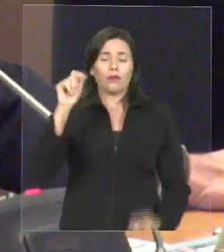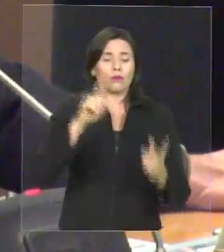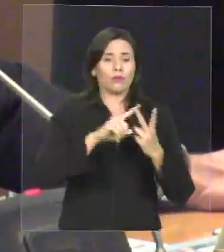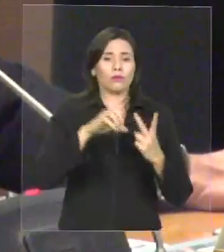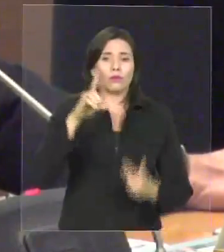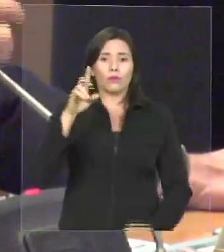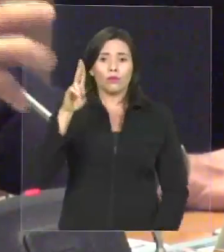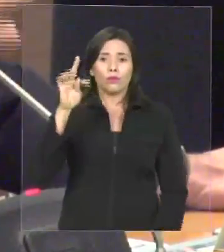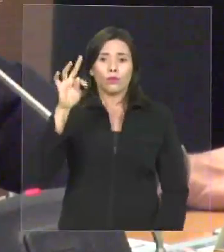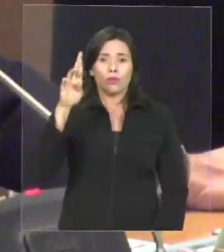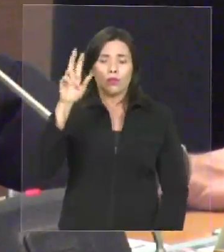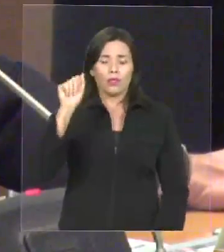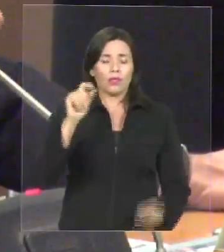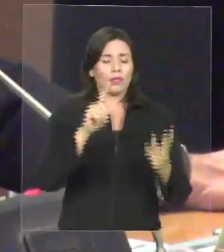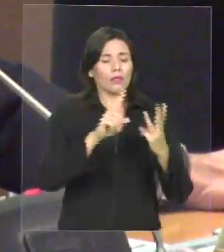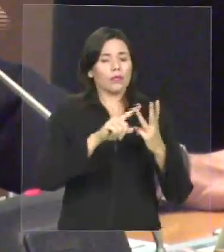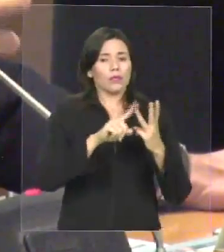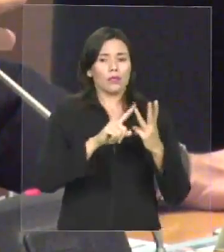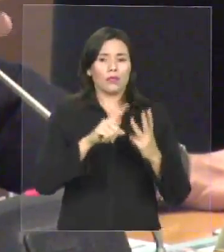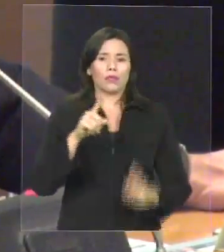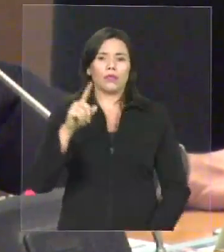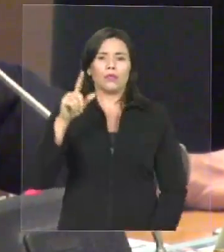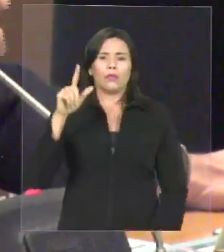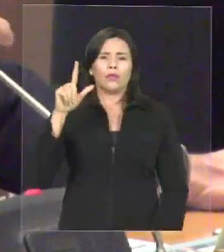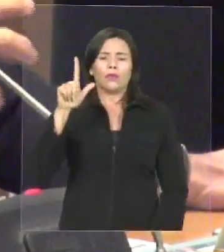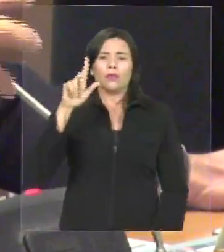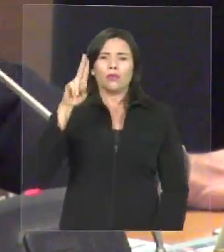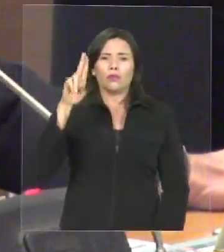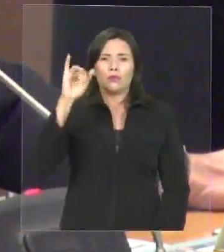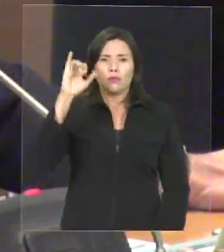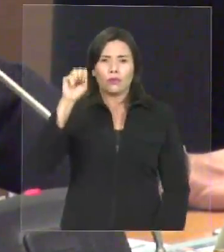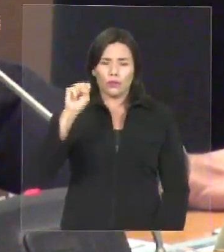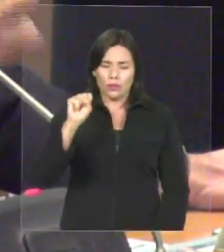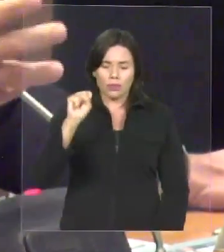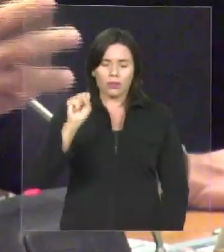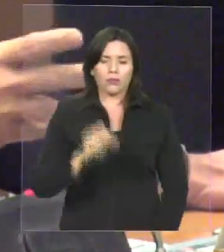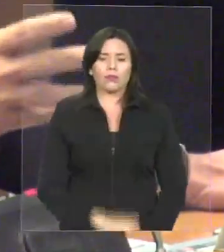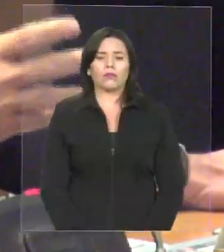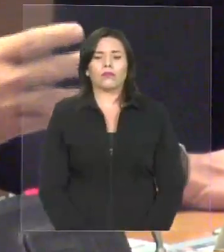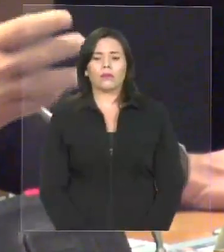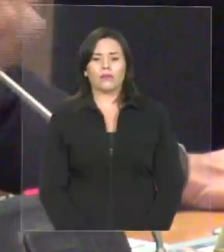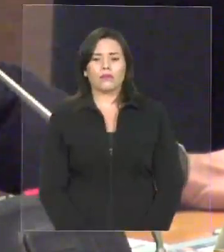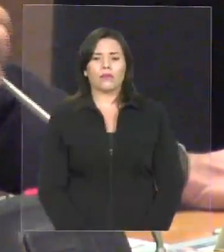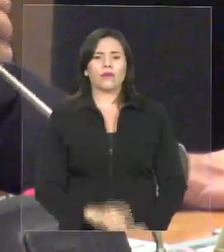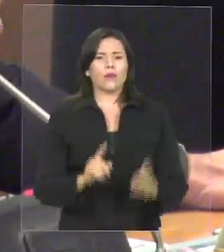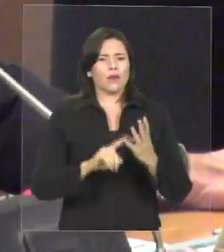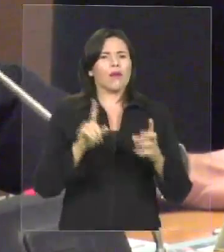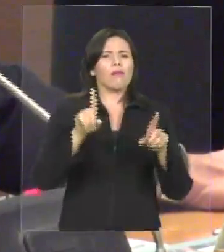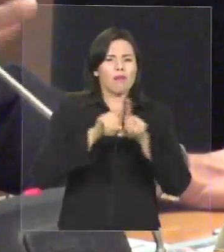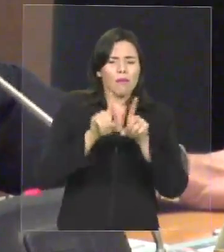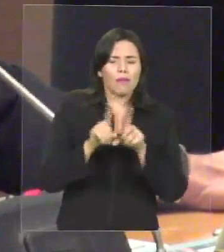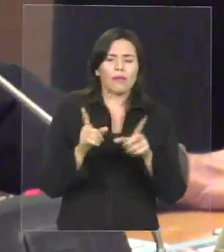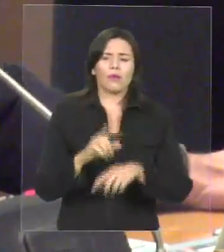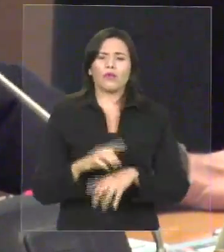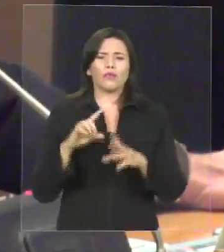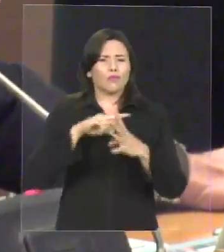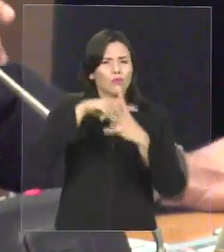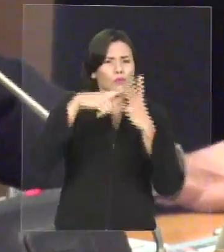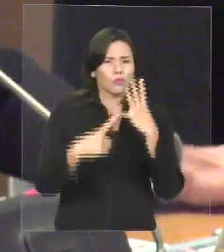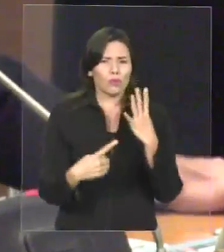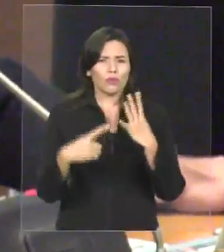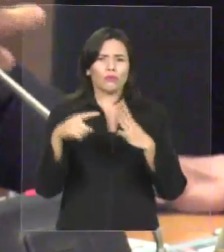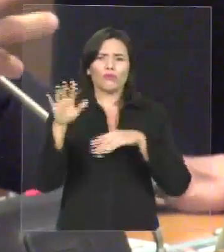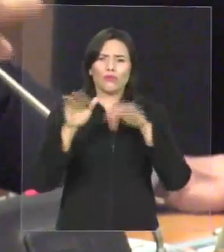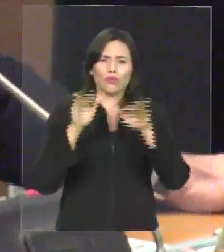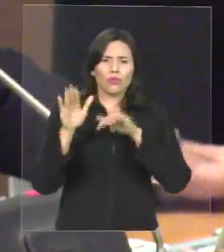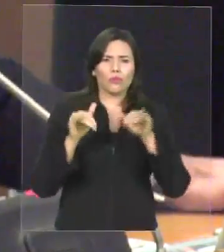Laci, que tem esse entendimento, que esses municípios e a Grande São Luís só têm a ganhar com a criação da região metropolitana.